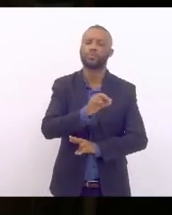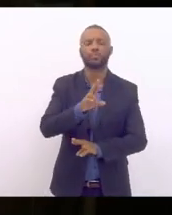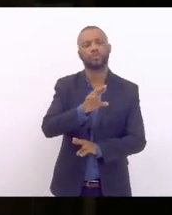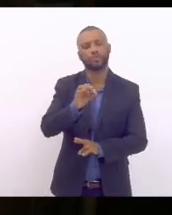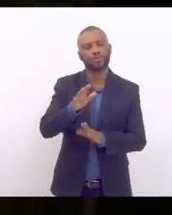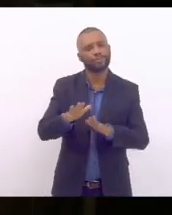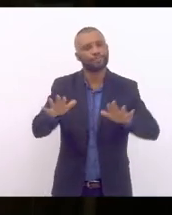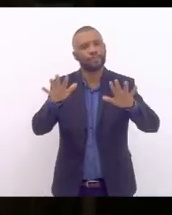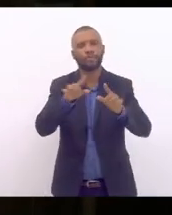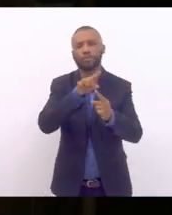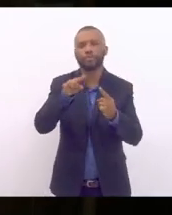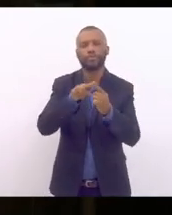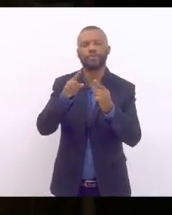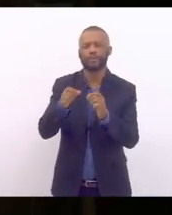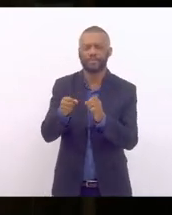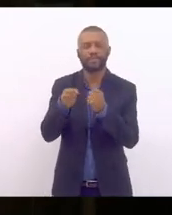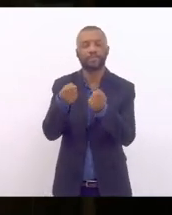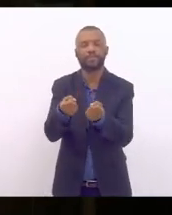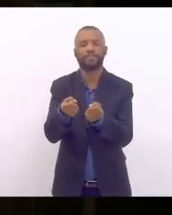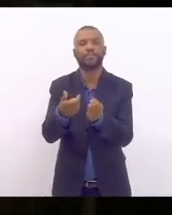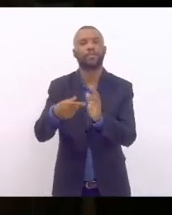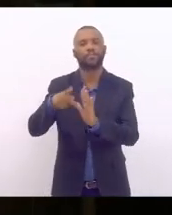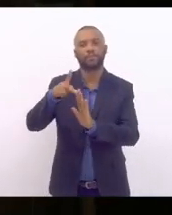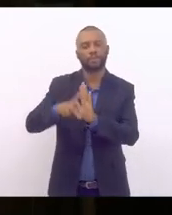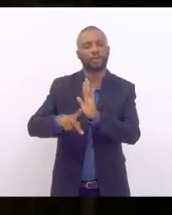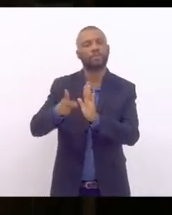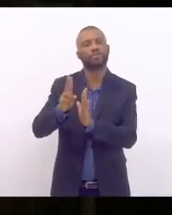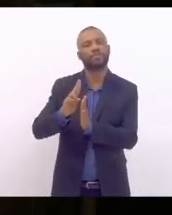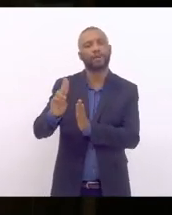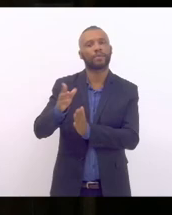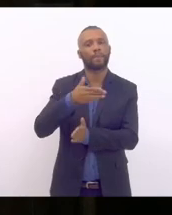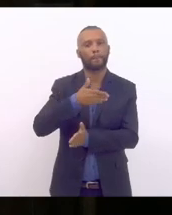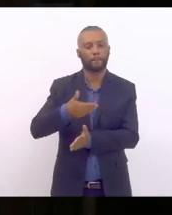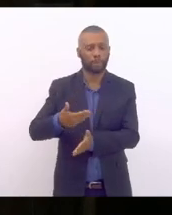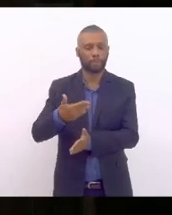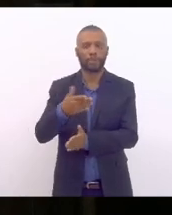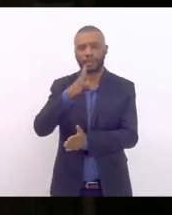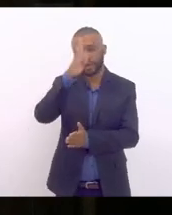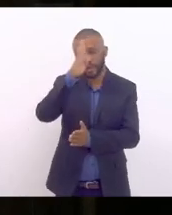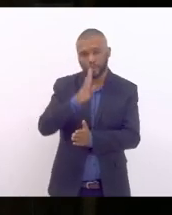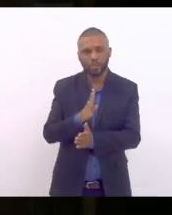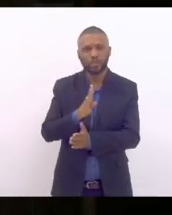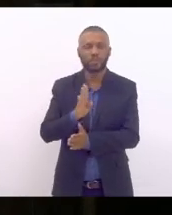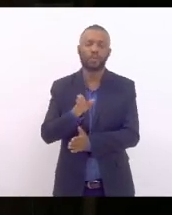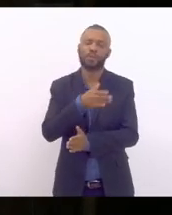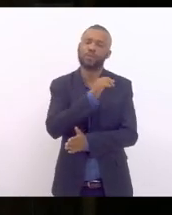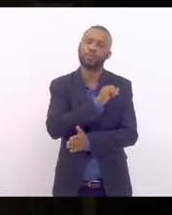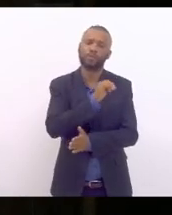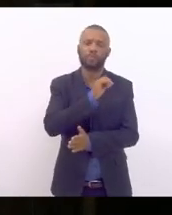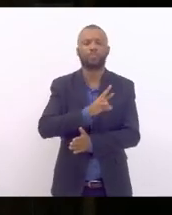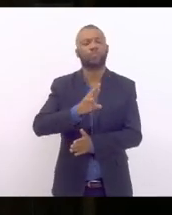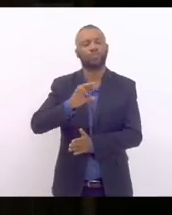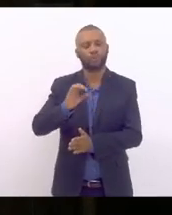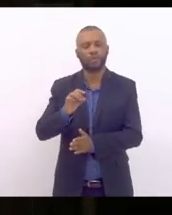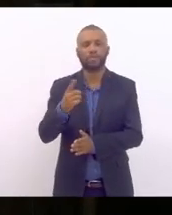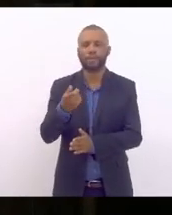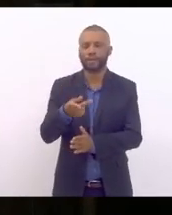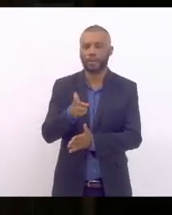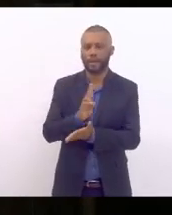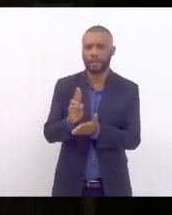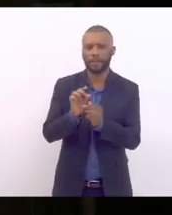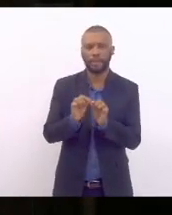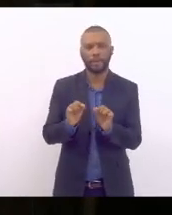para fortalecer o projeto de universidade pública e gratuita do nosso estado e essas